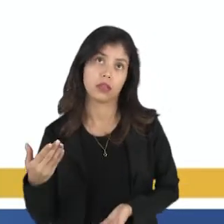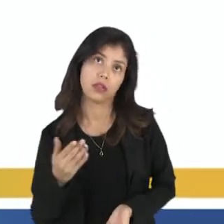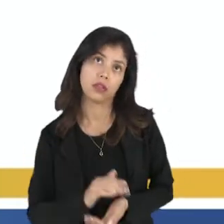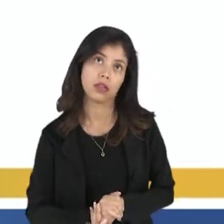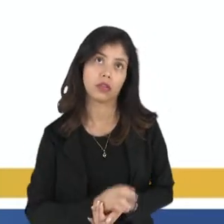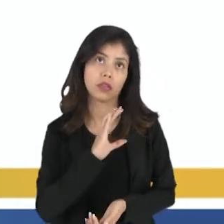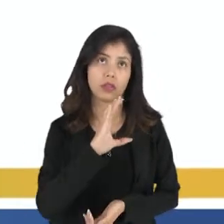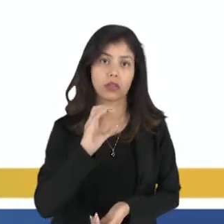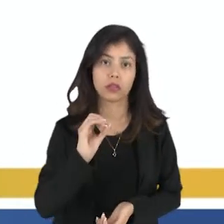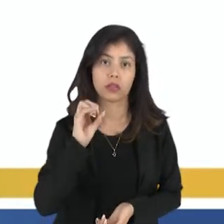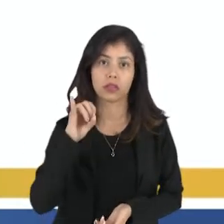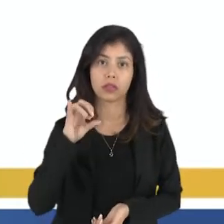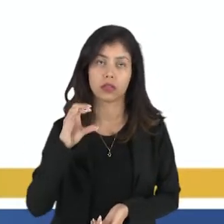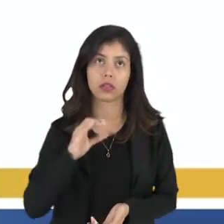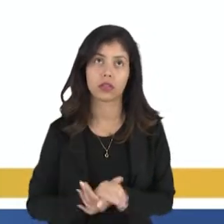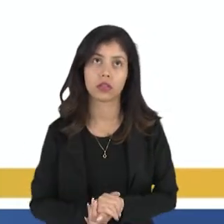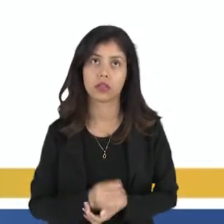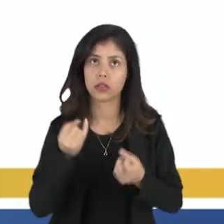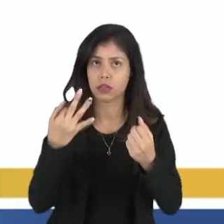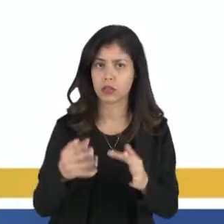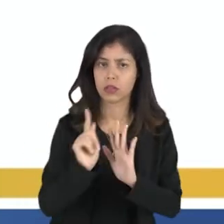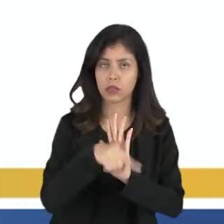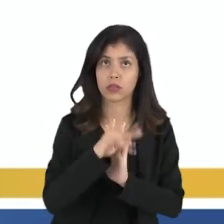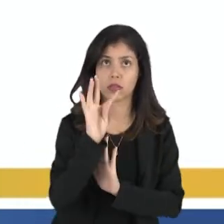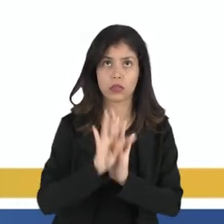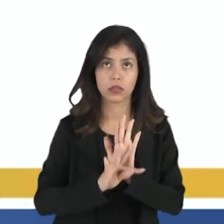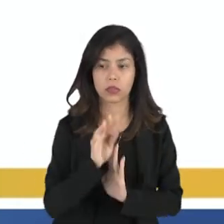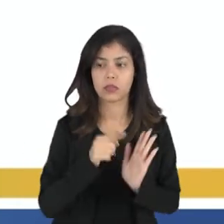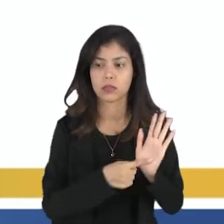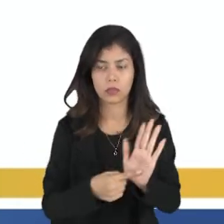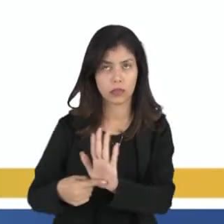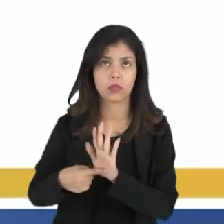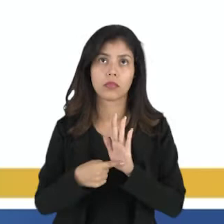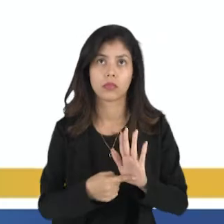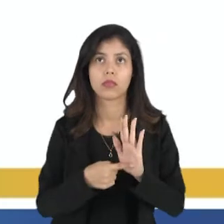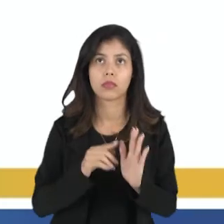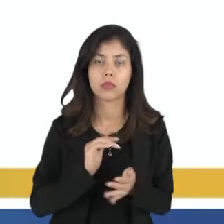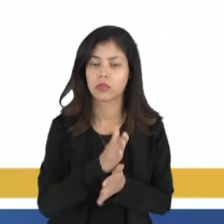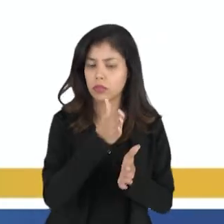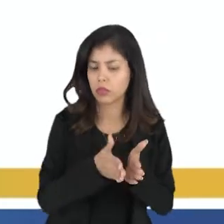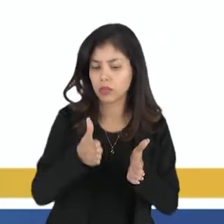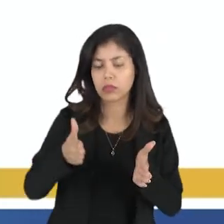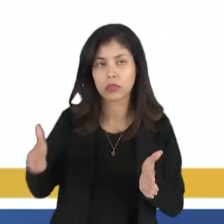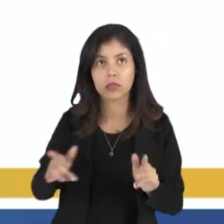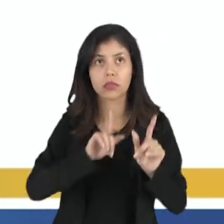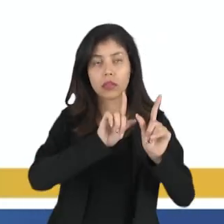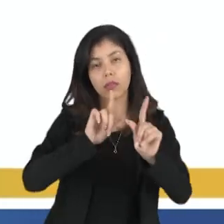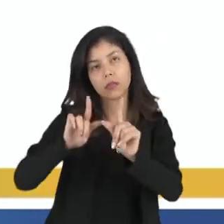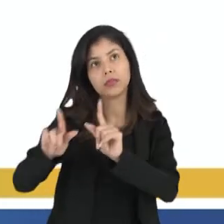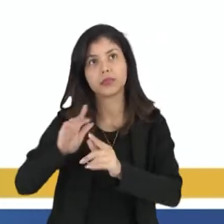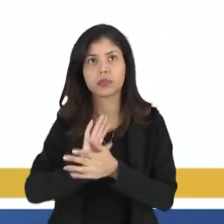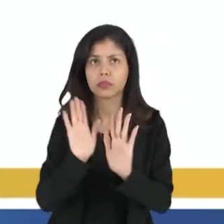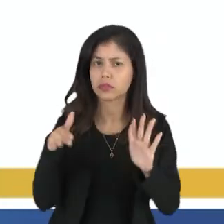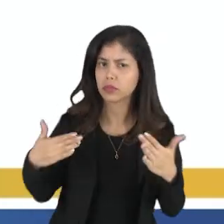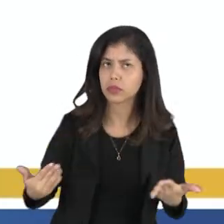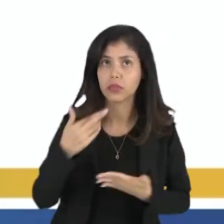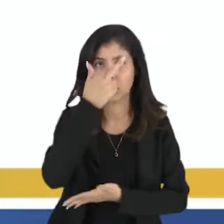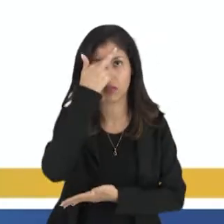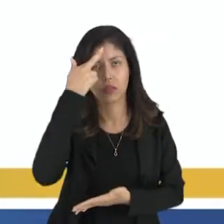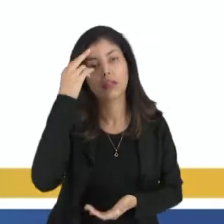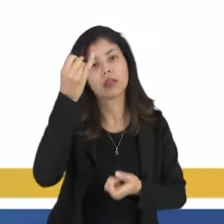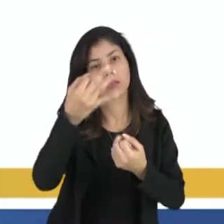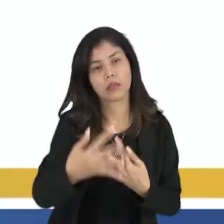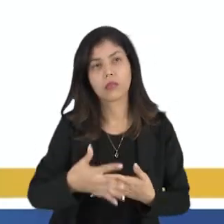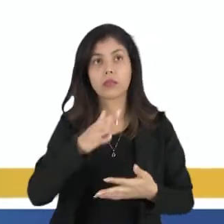a comic strip trata-se de um gênero textual mostrado em uma sequência de quadrinhos nos quais uma história é